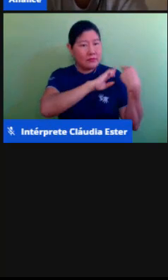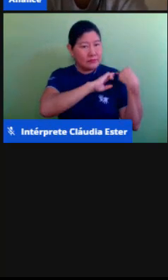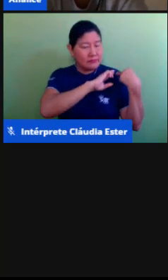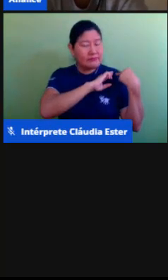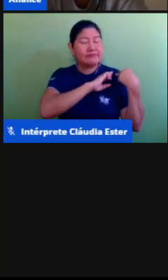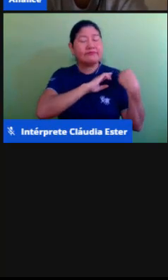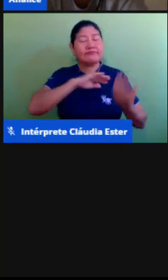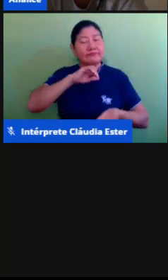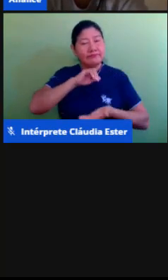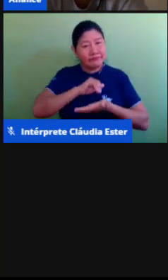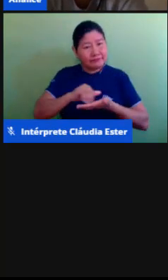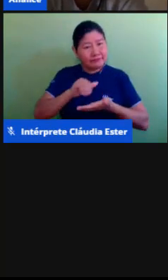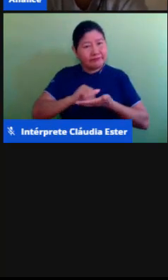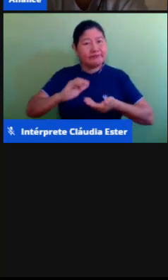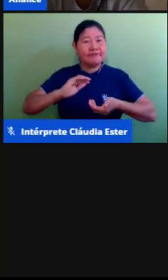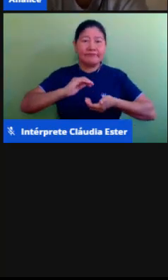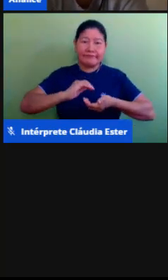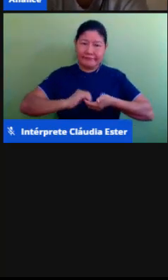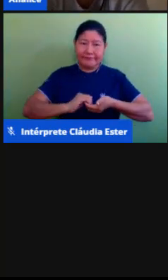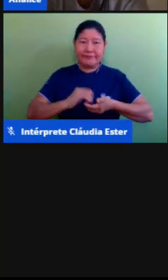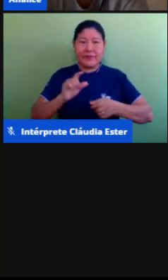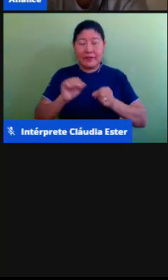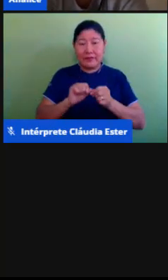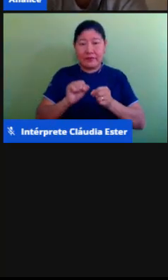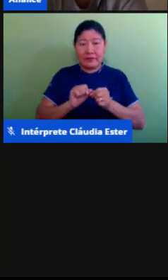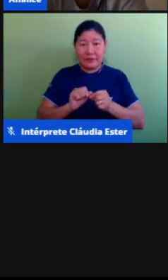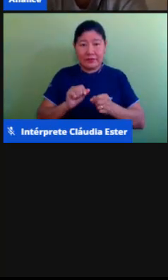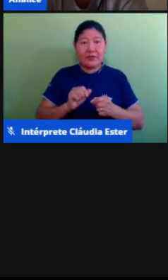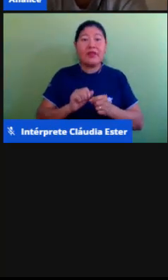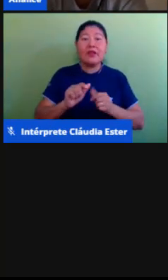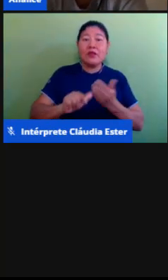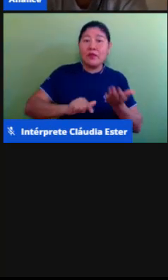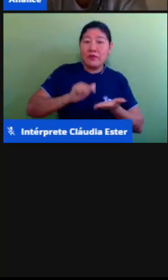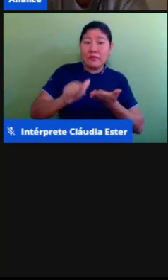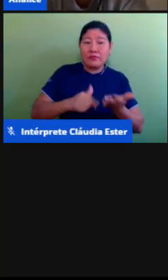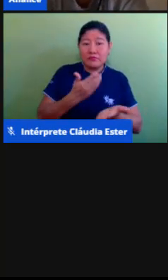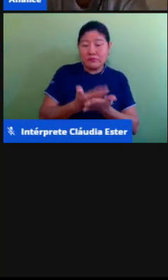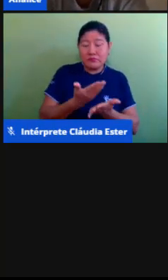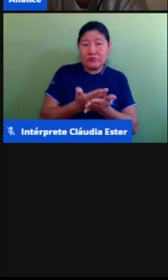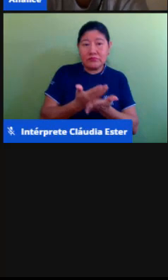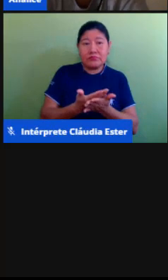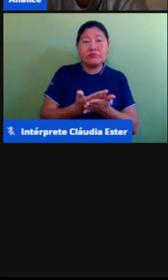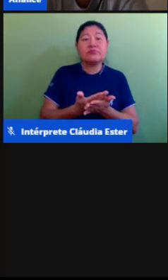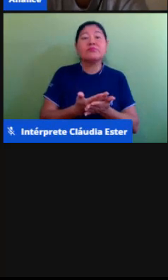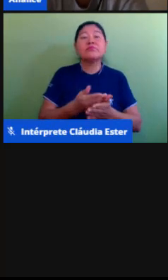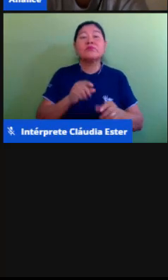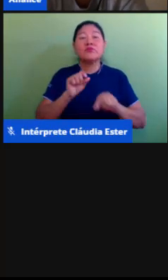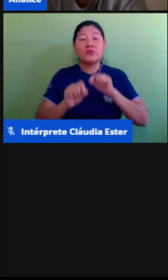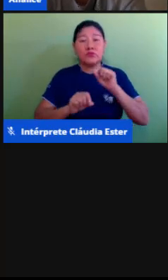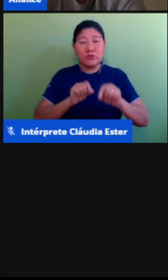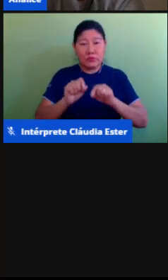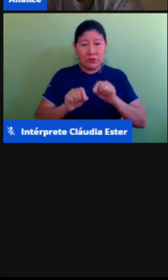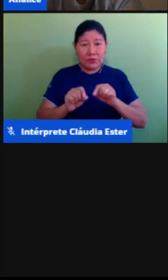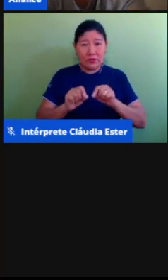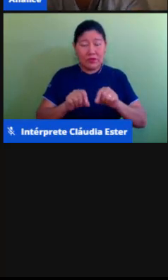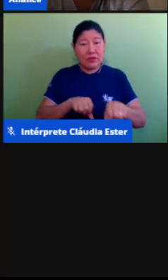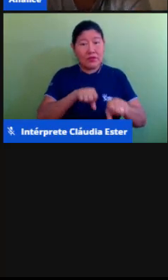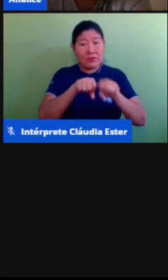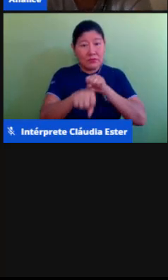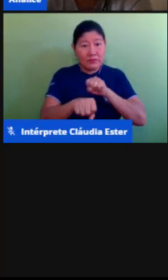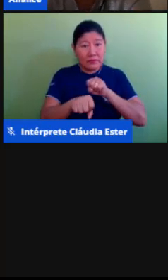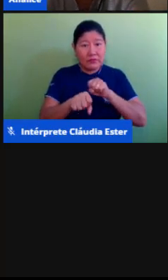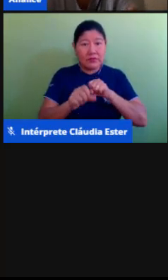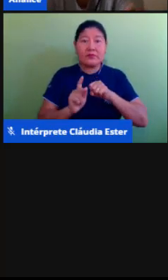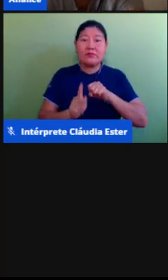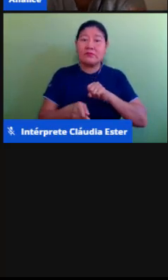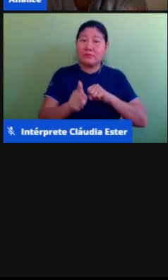fazer formação continuada, né? Então, essa formação, vocês têm que entender que vocês podem fazer.